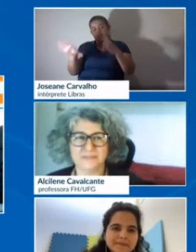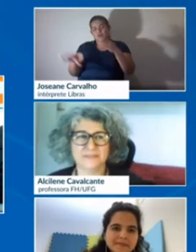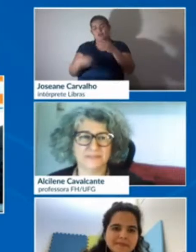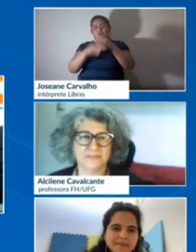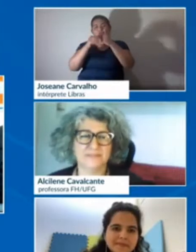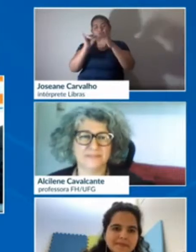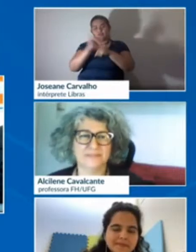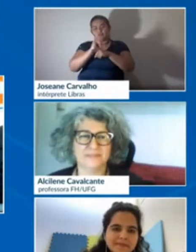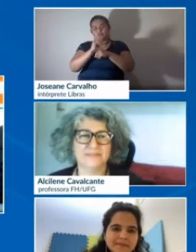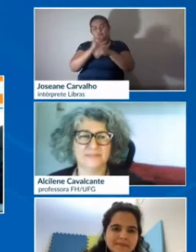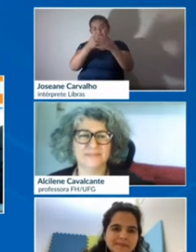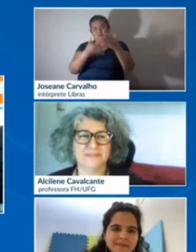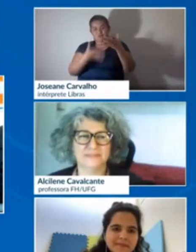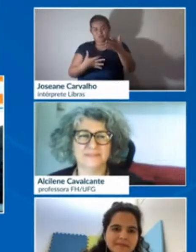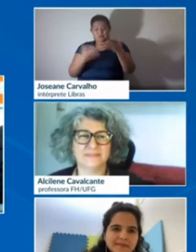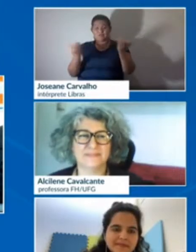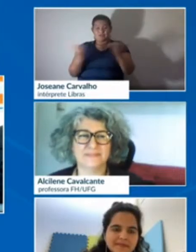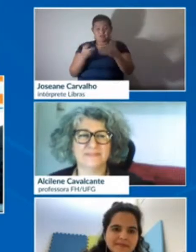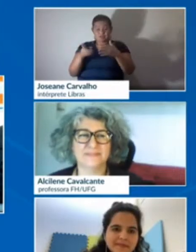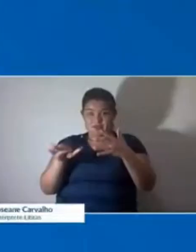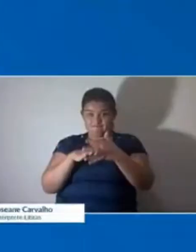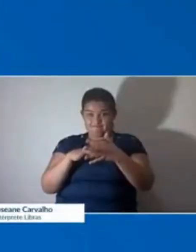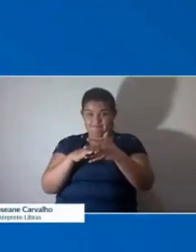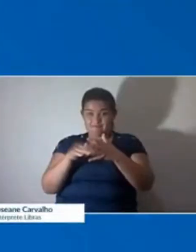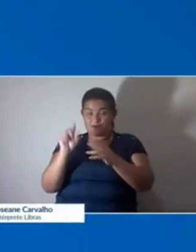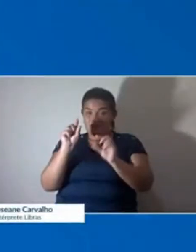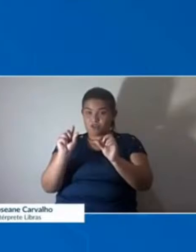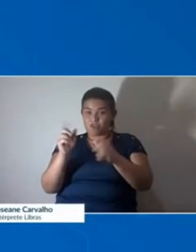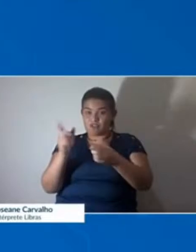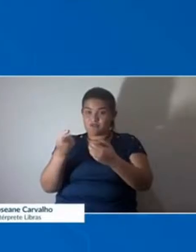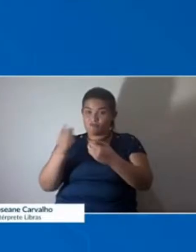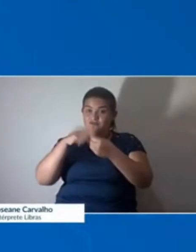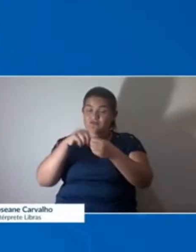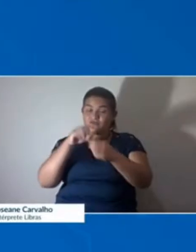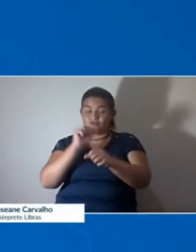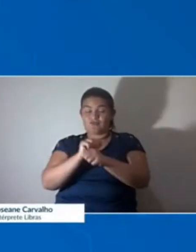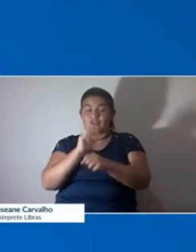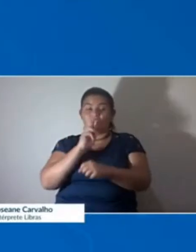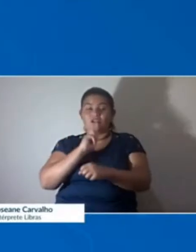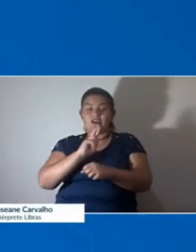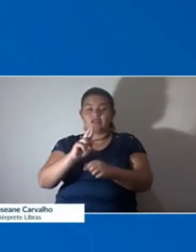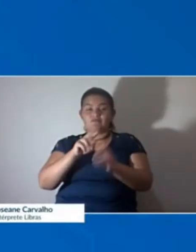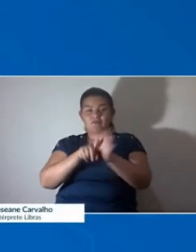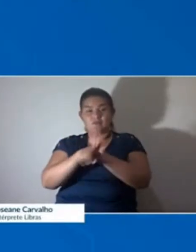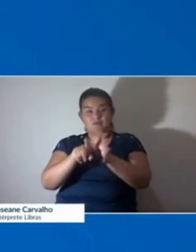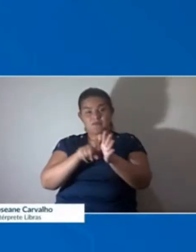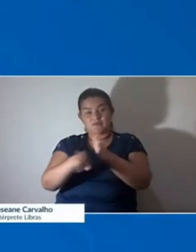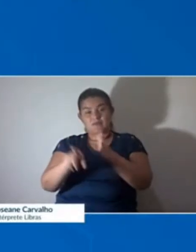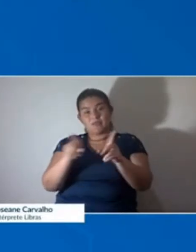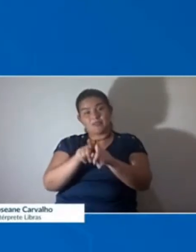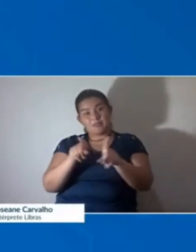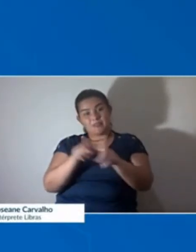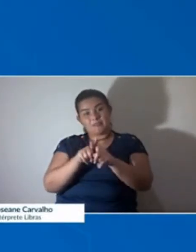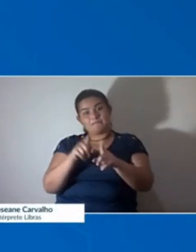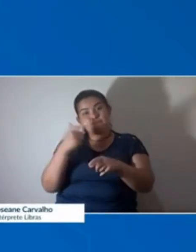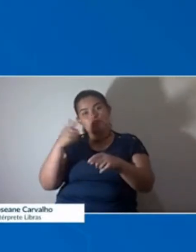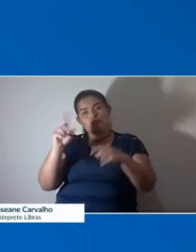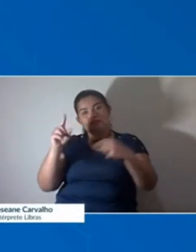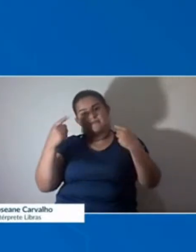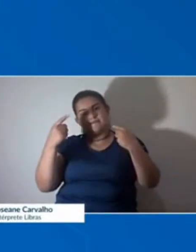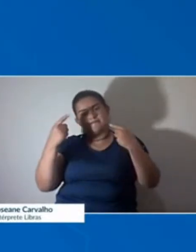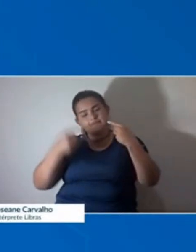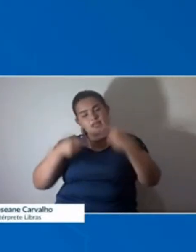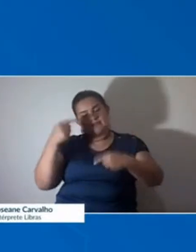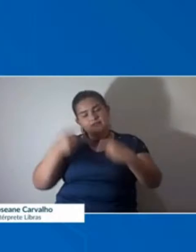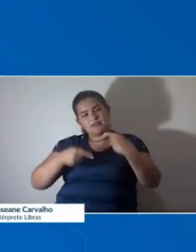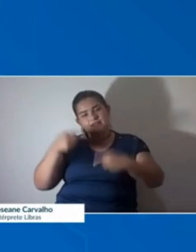YouTube. A gente vai para um intervalo, daqui a pouco eu falo do resultado da enquete e também trago outros questionamentos para